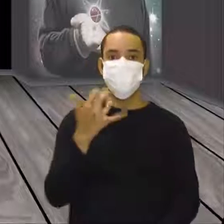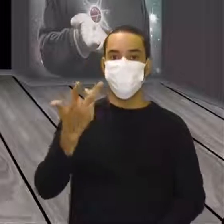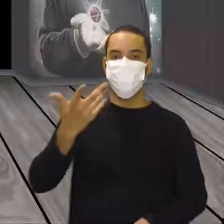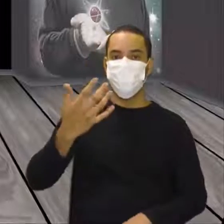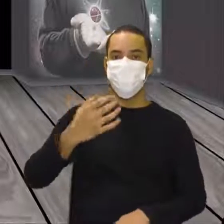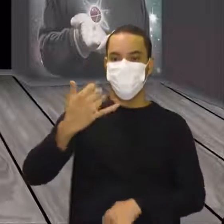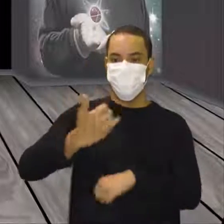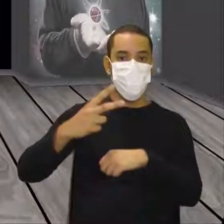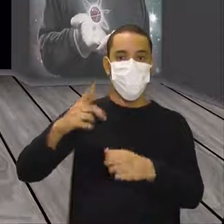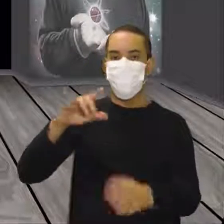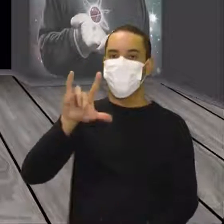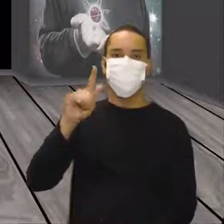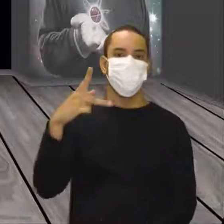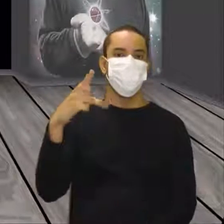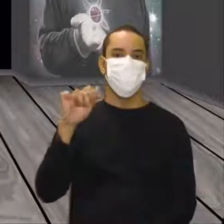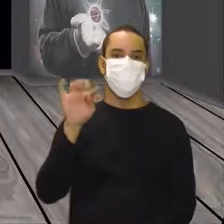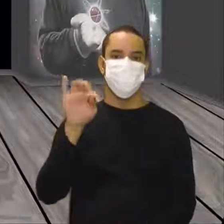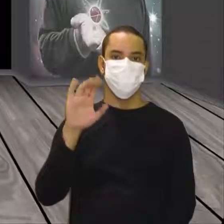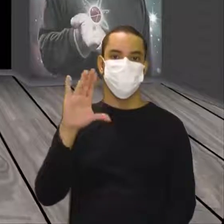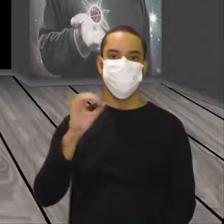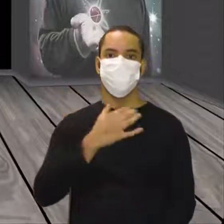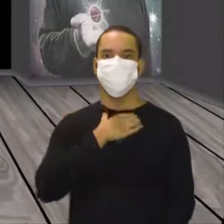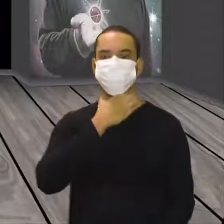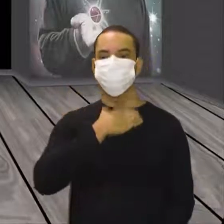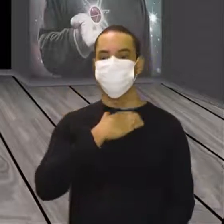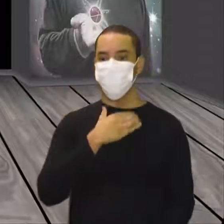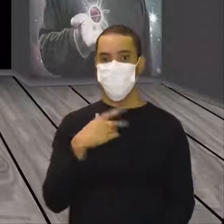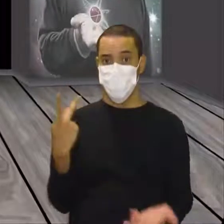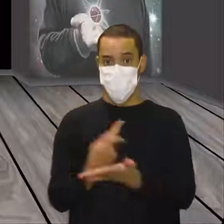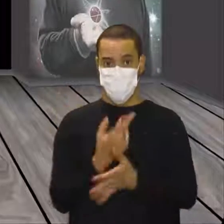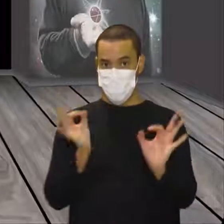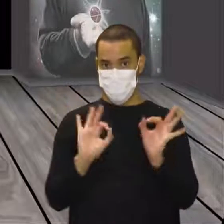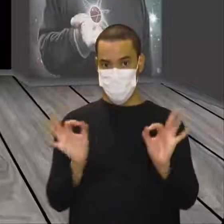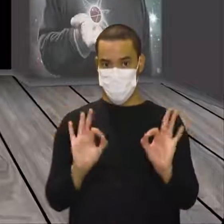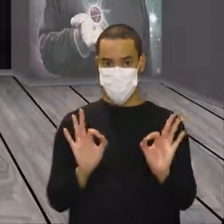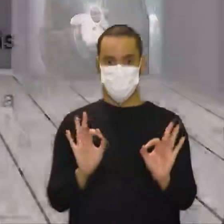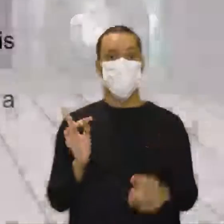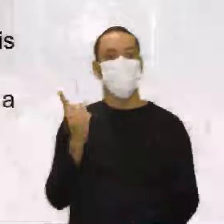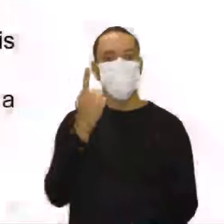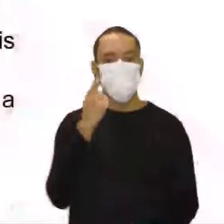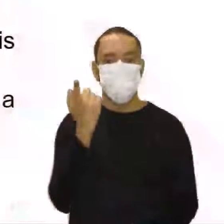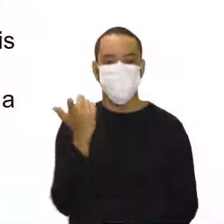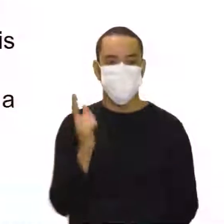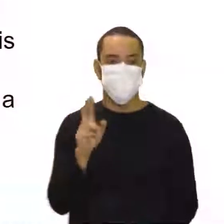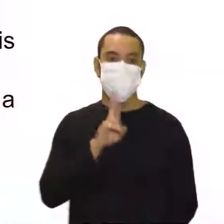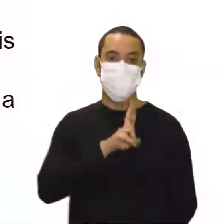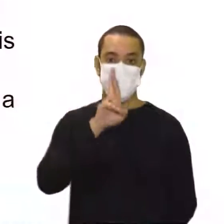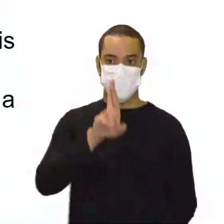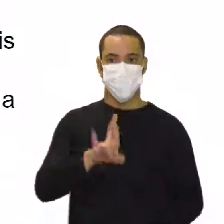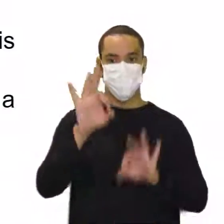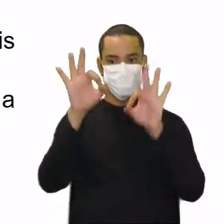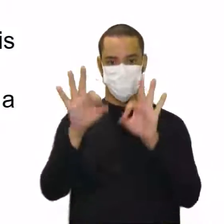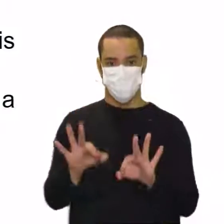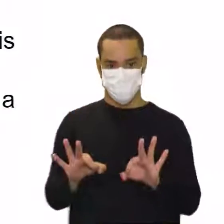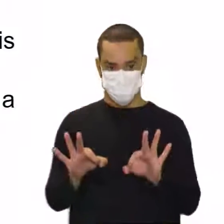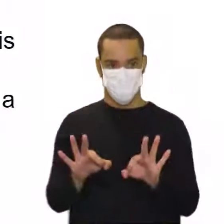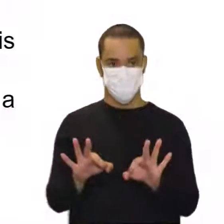vai acontecer nada. Então, o que deve ser aí? Vamos lá acompanhar a resposta? Então, a resposta